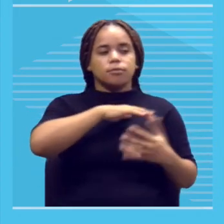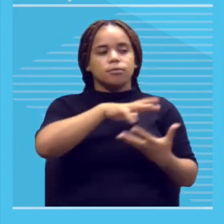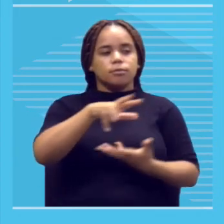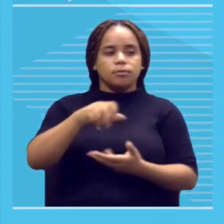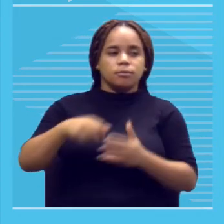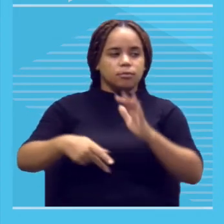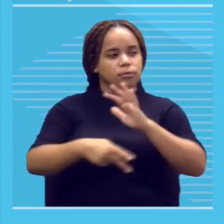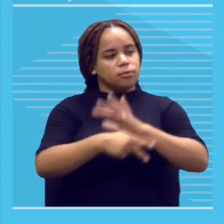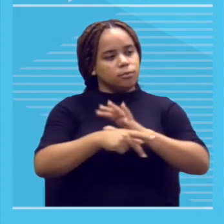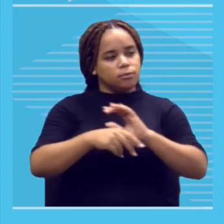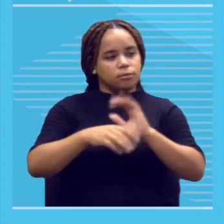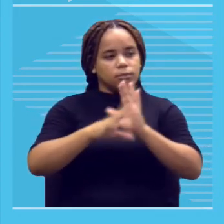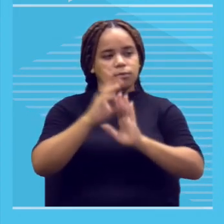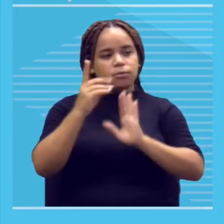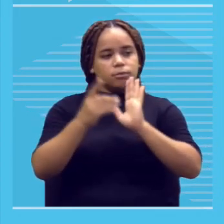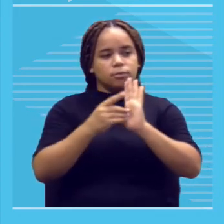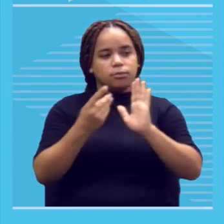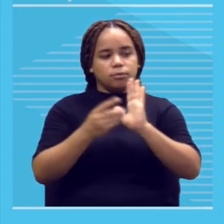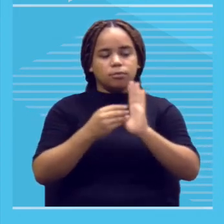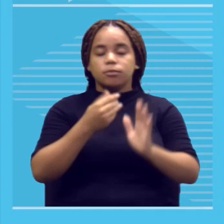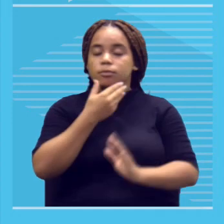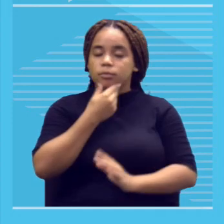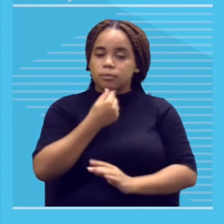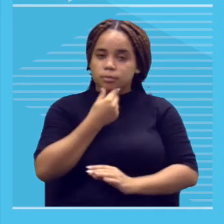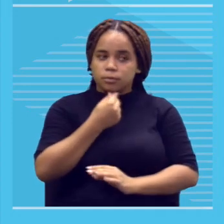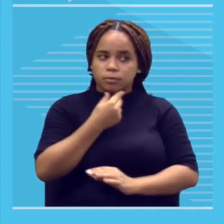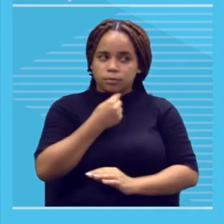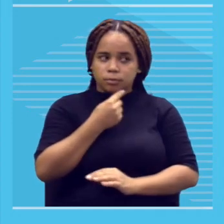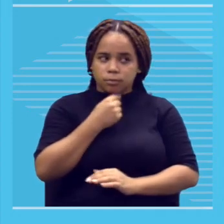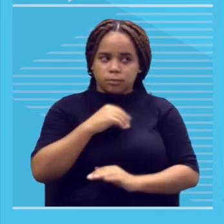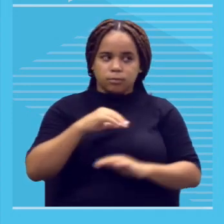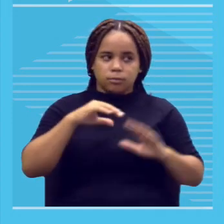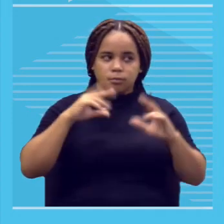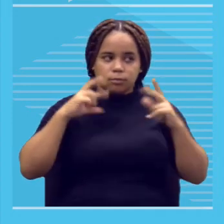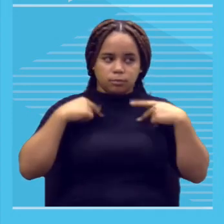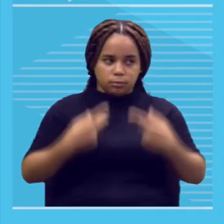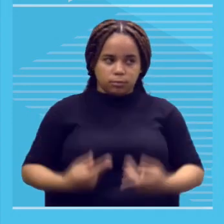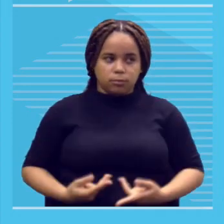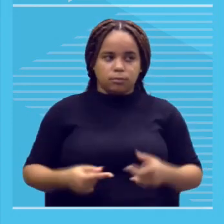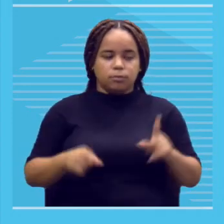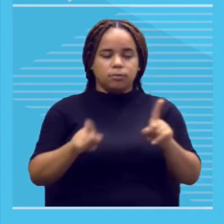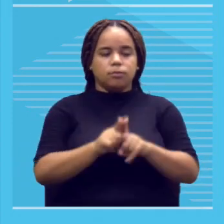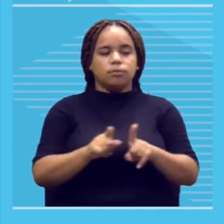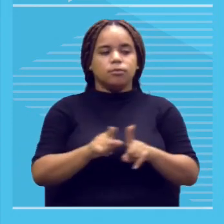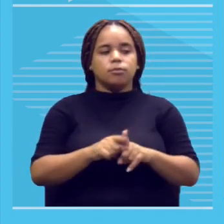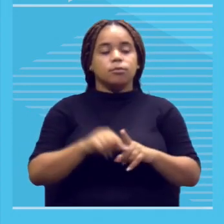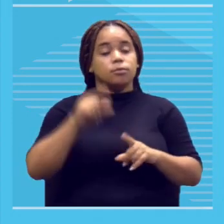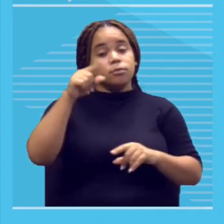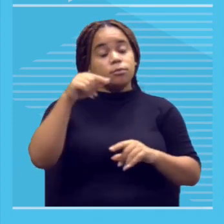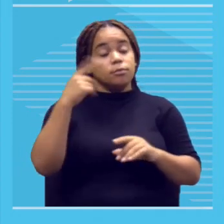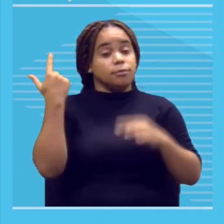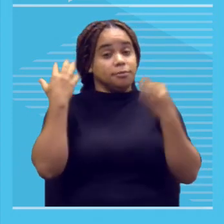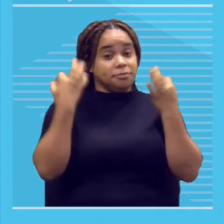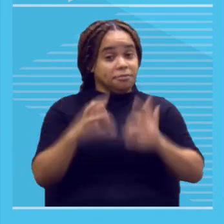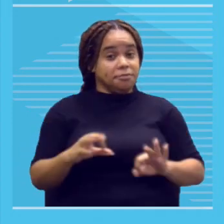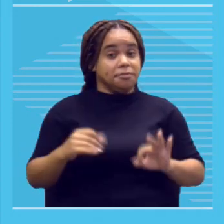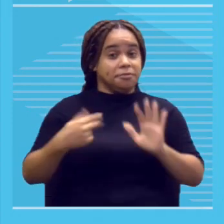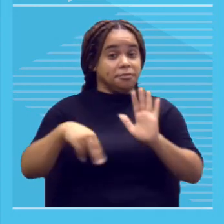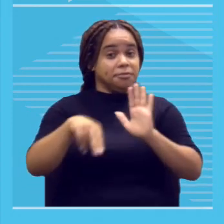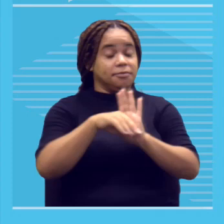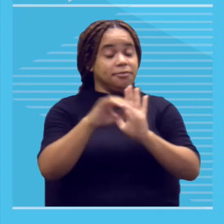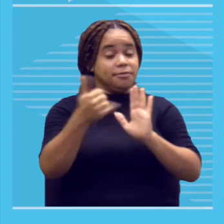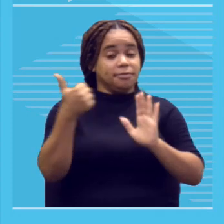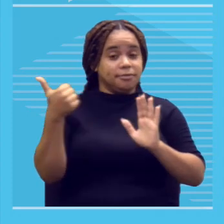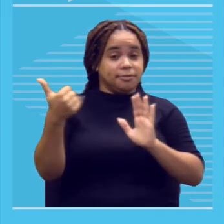dos direitos do homem da Humanidade para você que acertou aquele 10